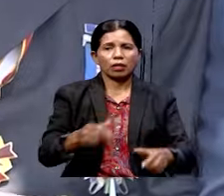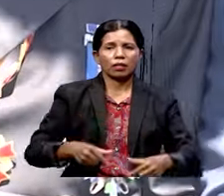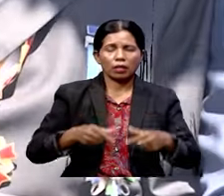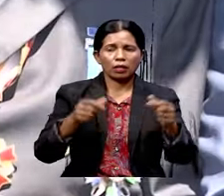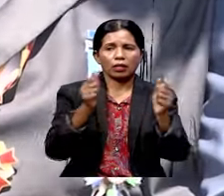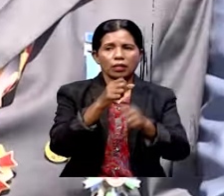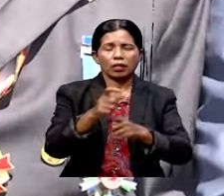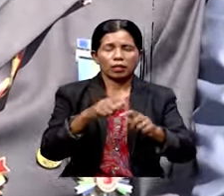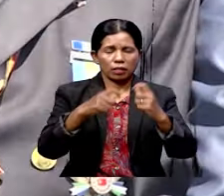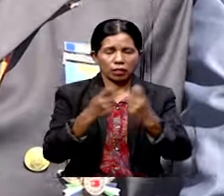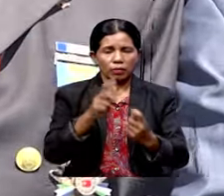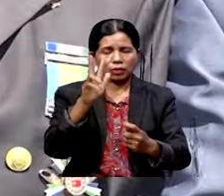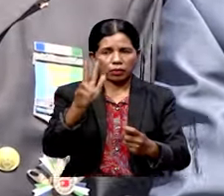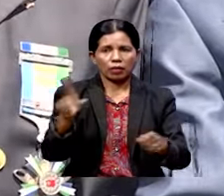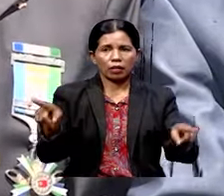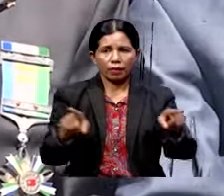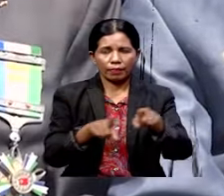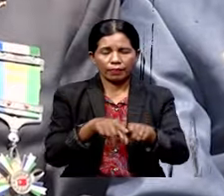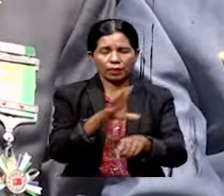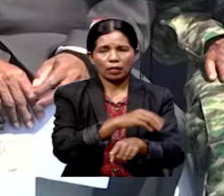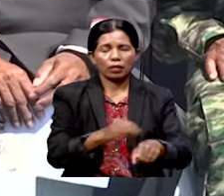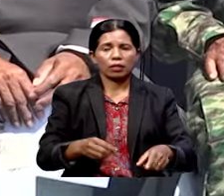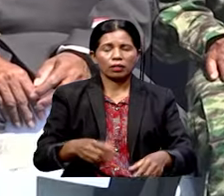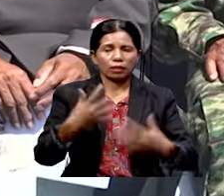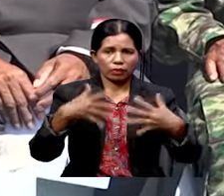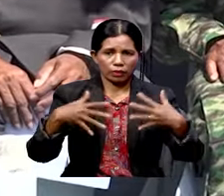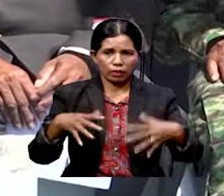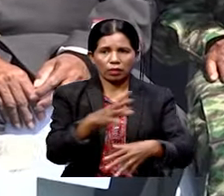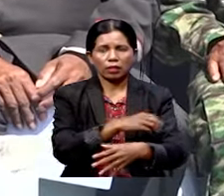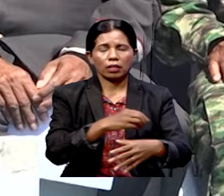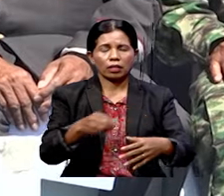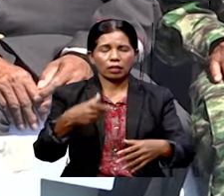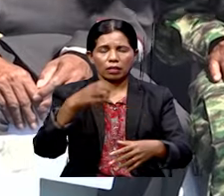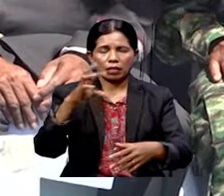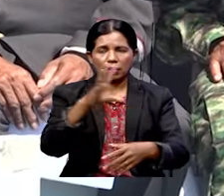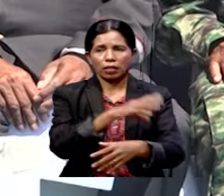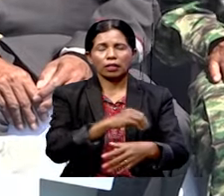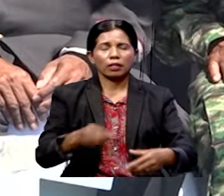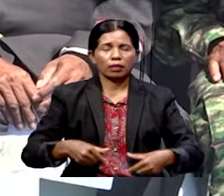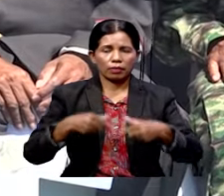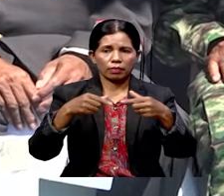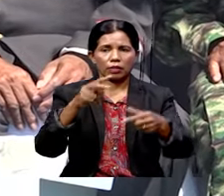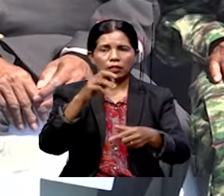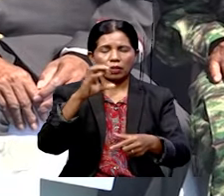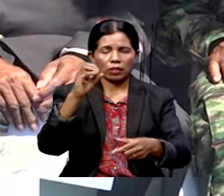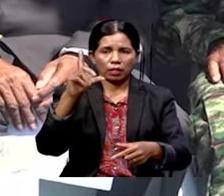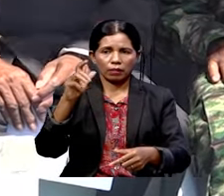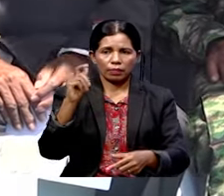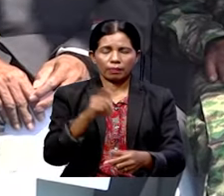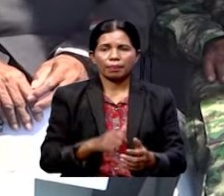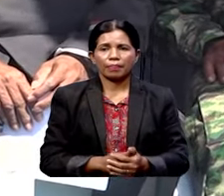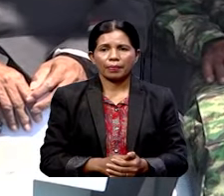e a tipo tolu, Macanesan, Orden Fununain, Orden Guerrilha, no Orden Nicolás.